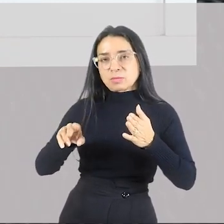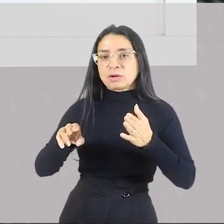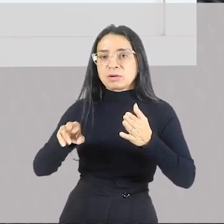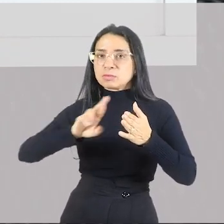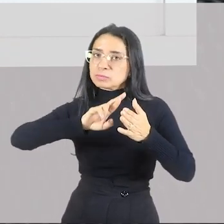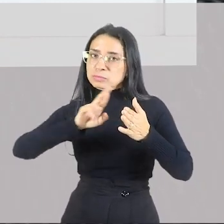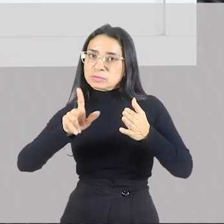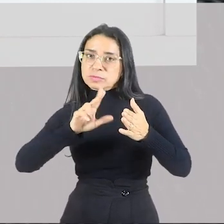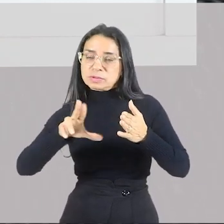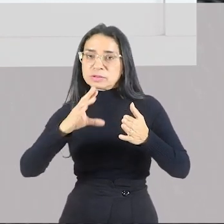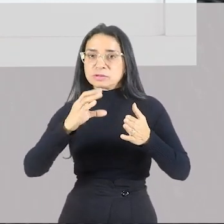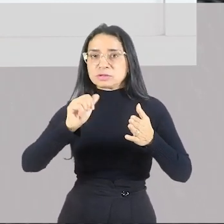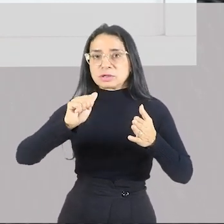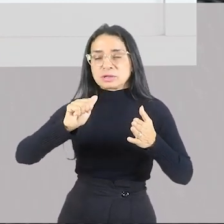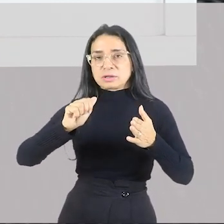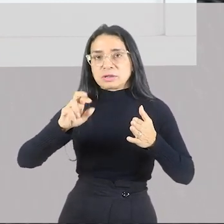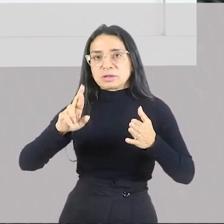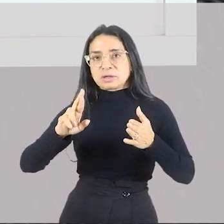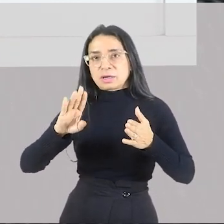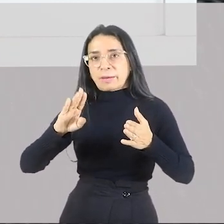diferente da de carbono,